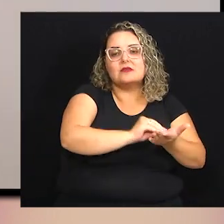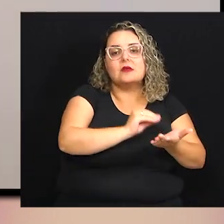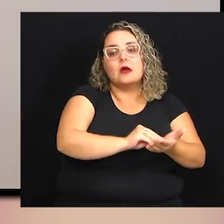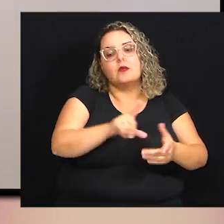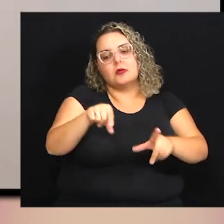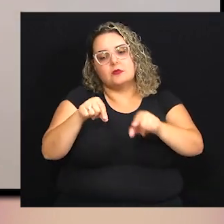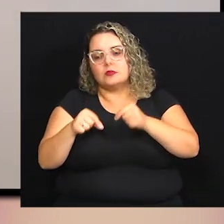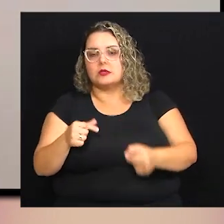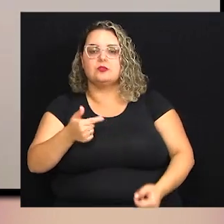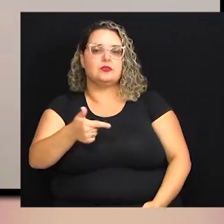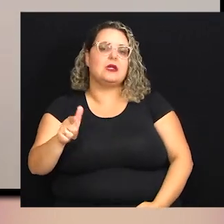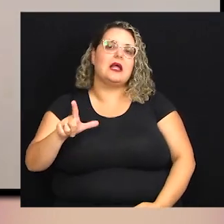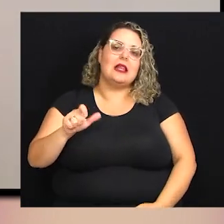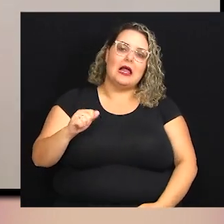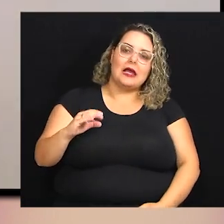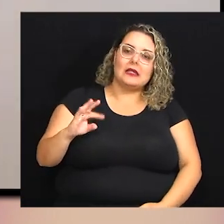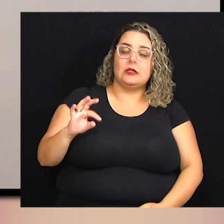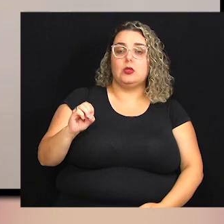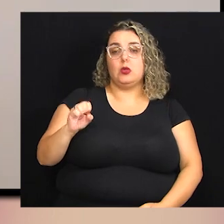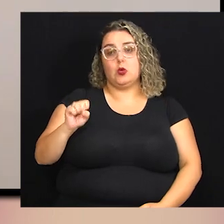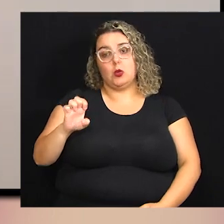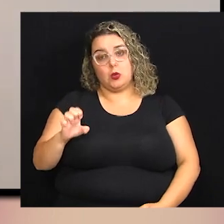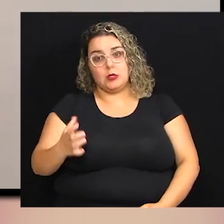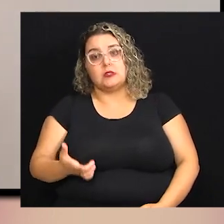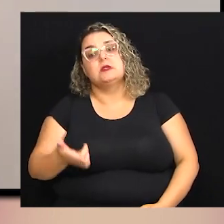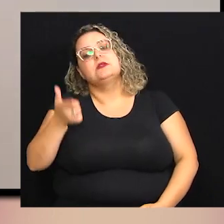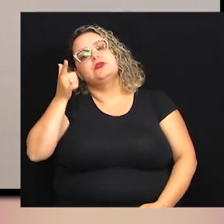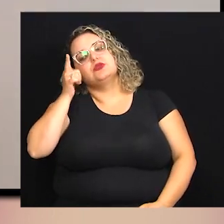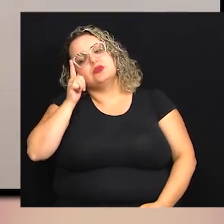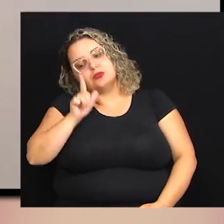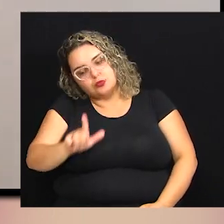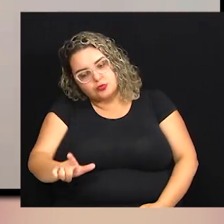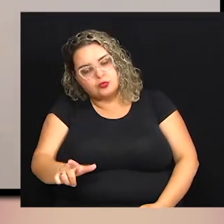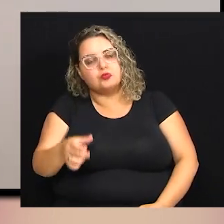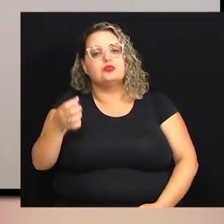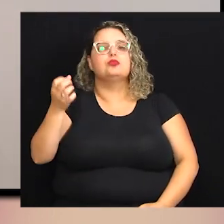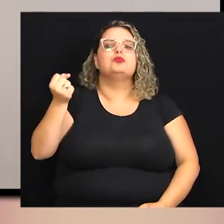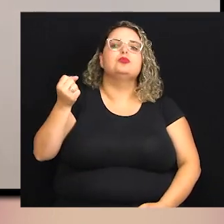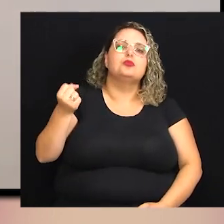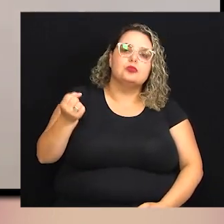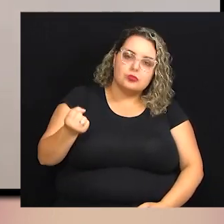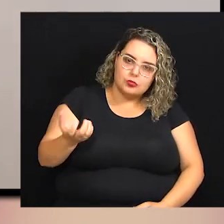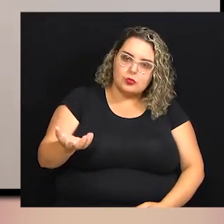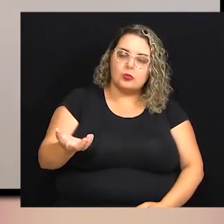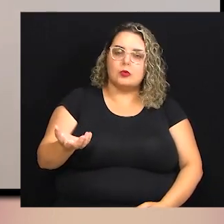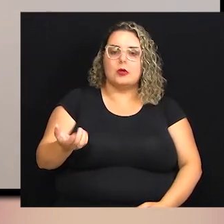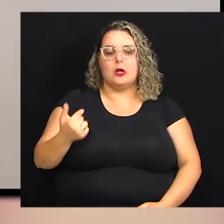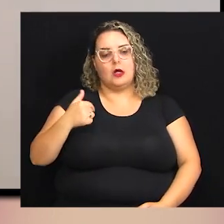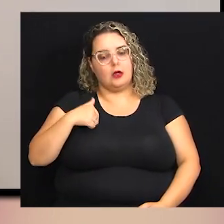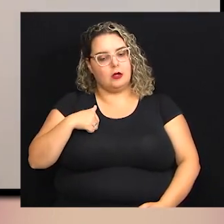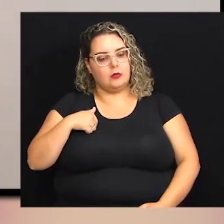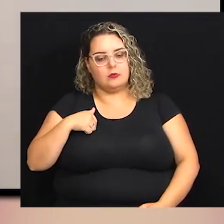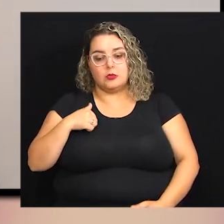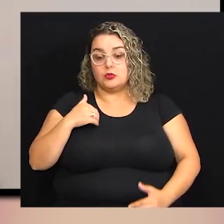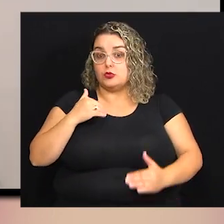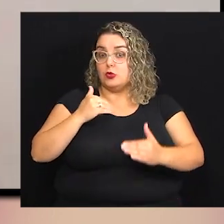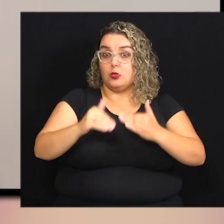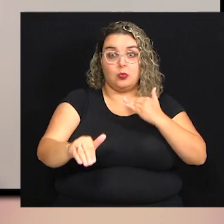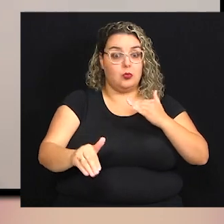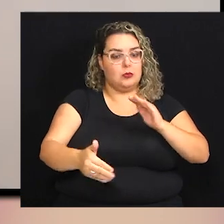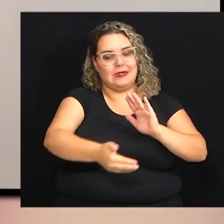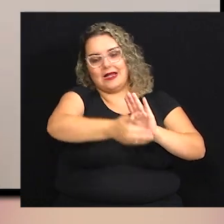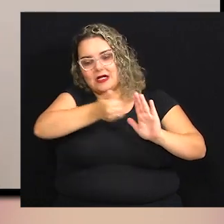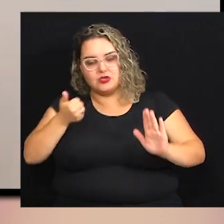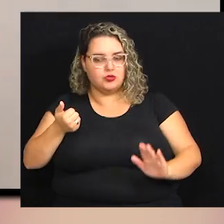alimentos sem lactose, o que ajuda muito as pessoas a continuarem com o leite, né? Eu sou totalmente